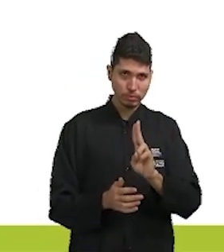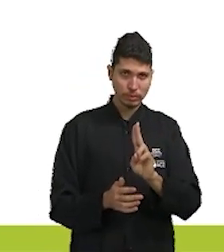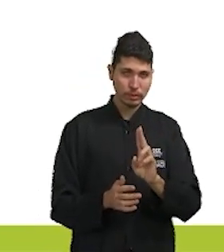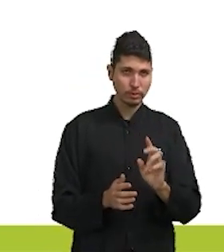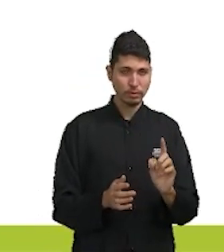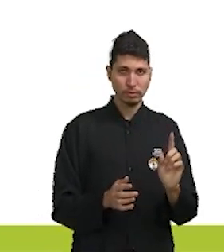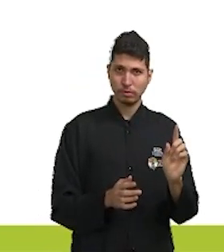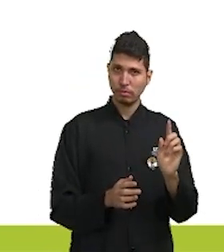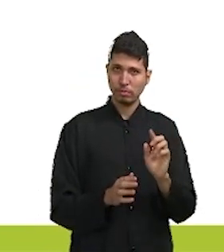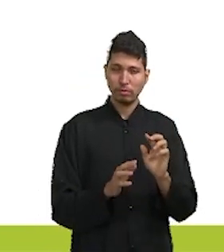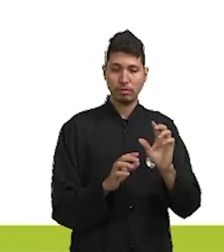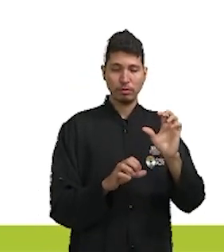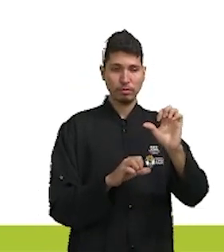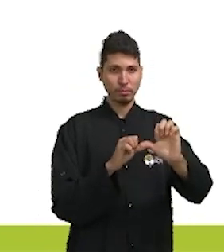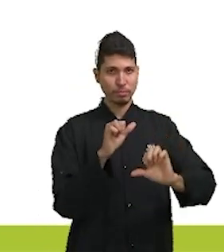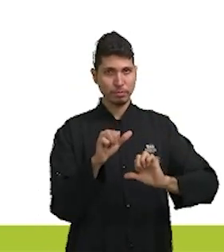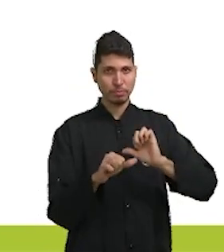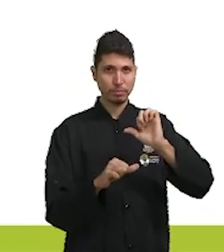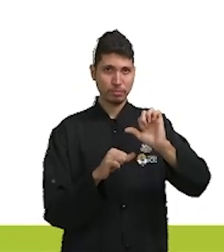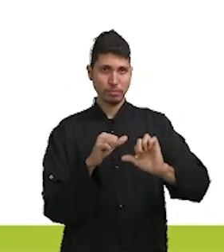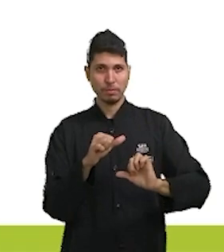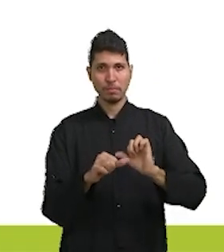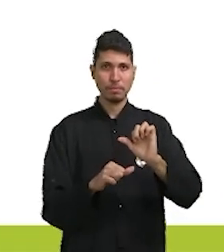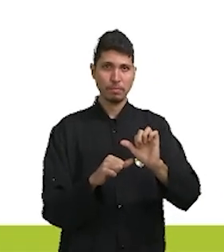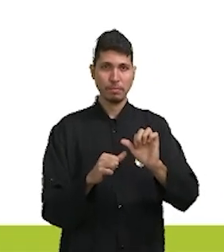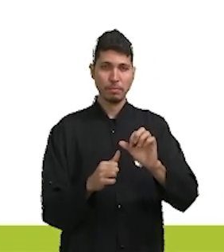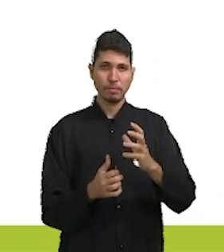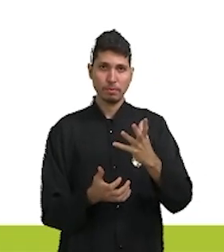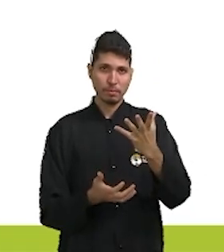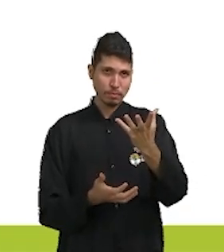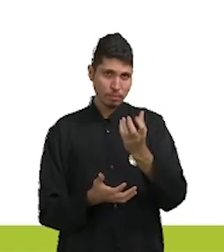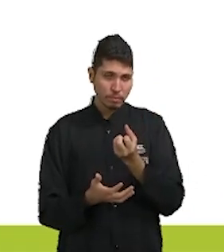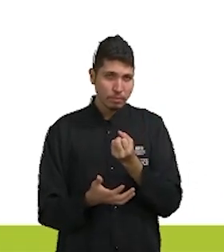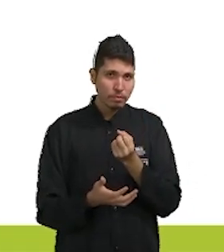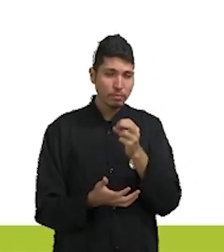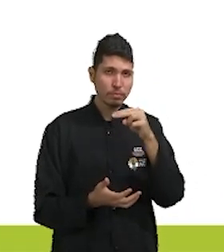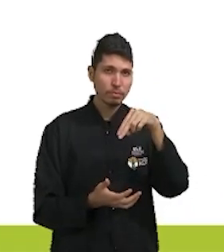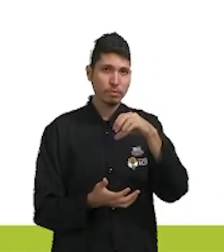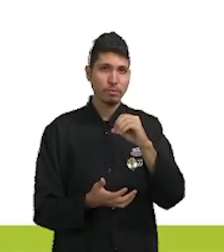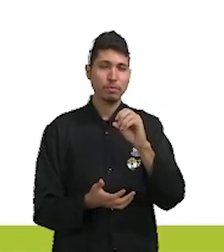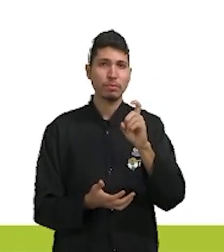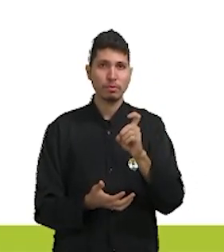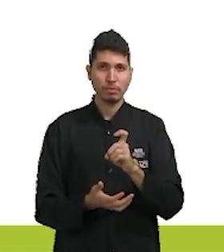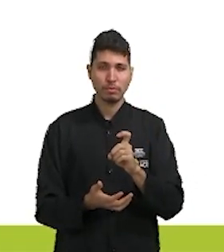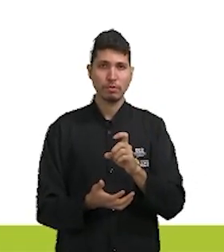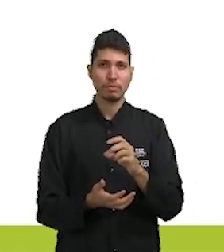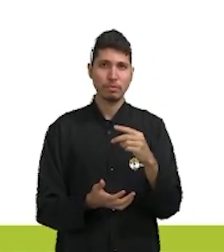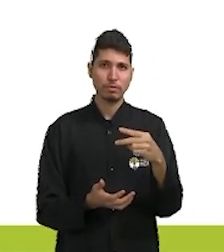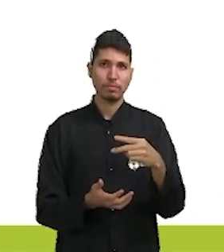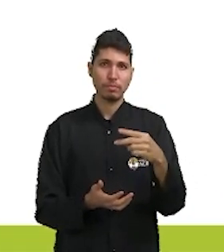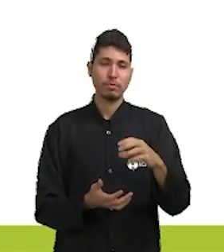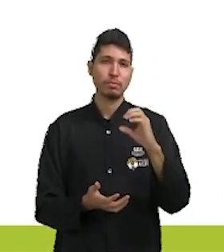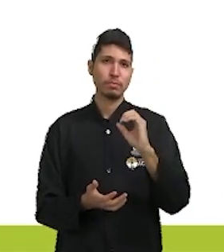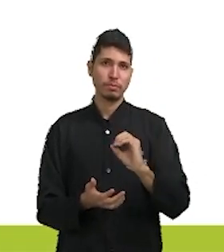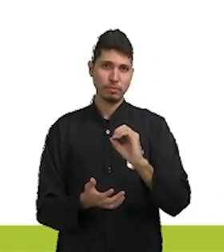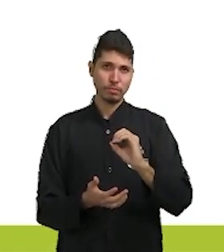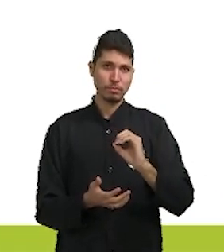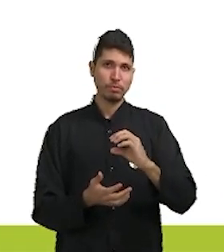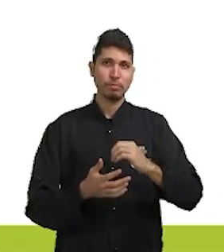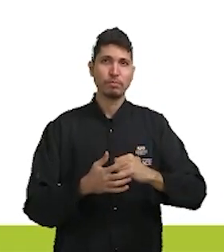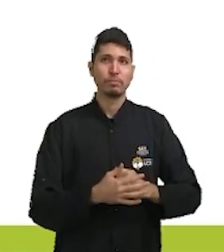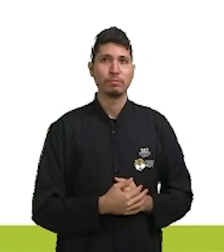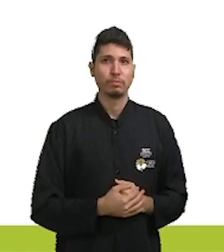o íon, ele vai receber NOx igual a 0. Vamos observar então aqui o que